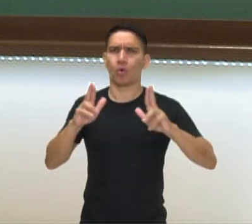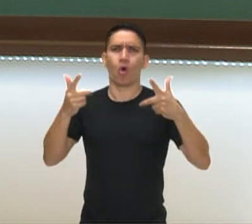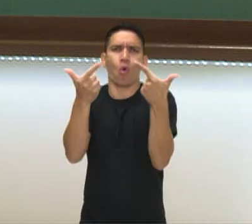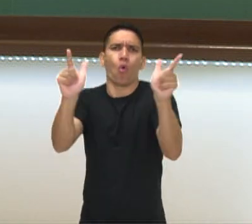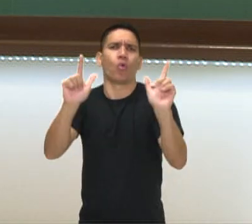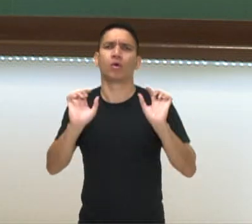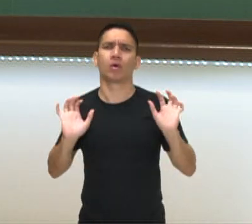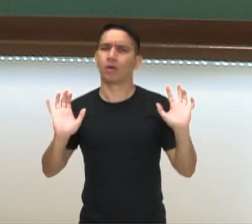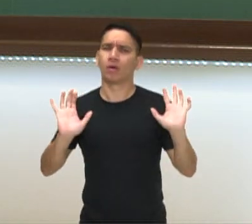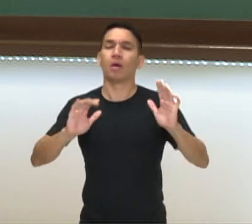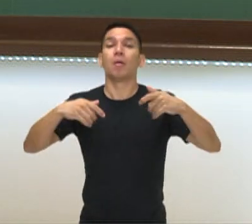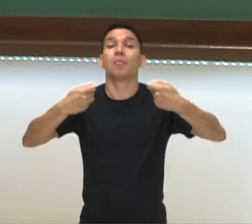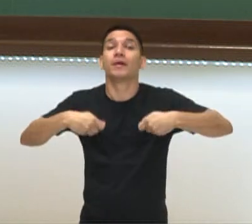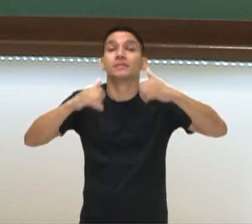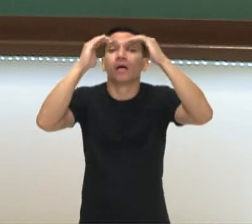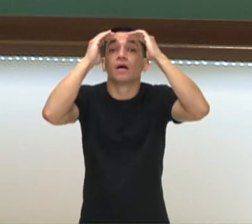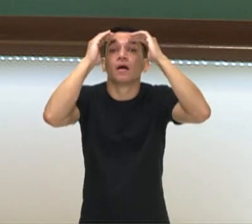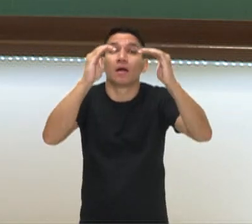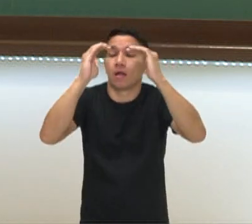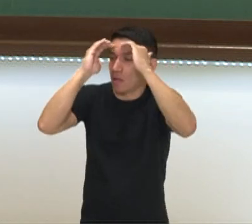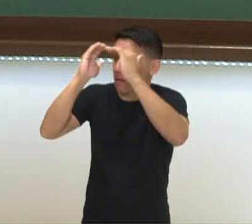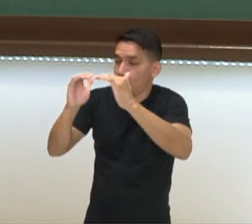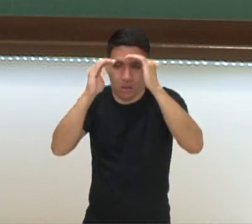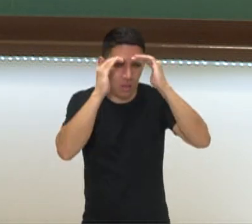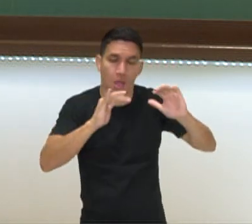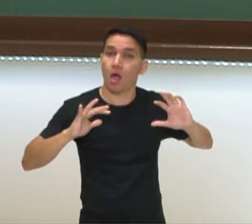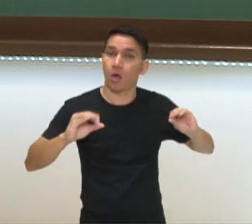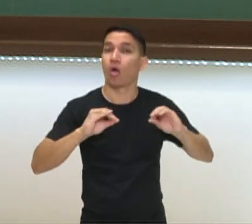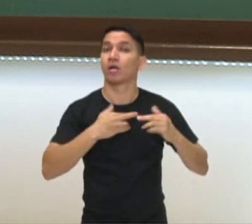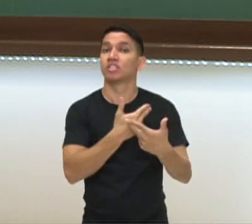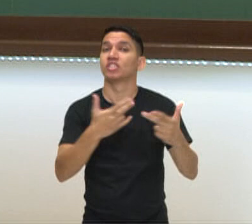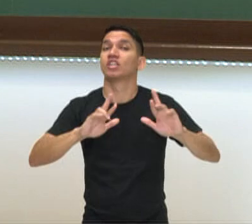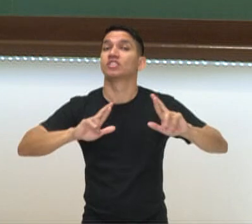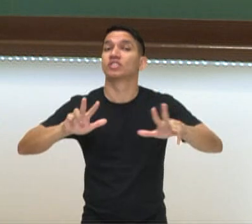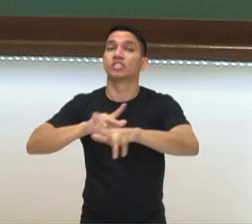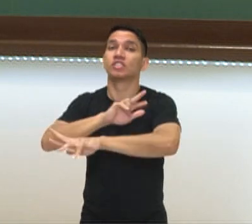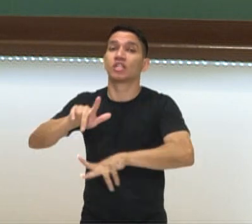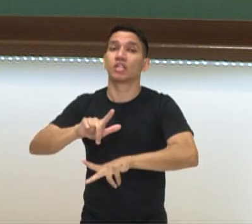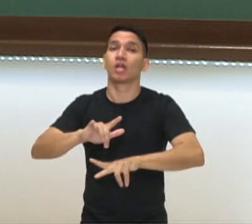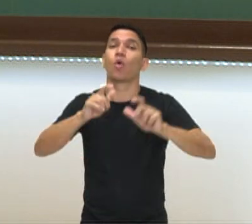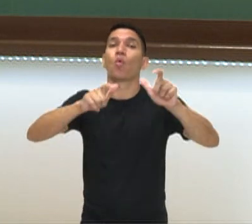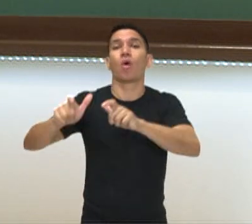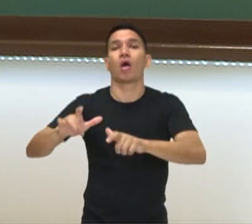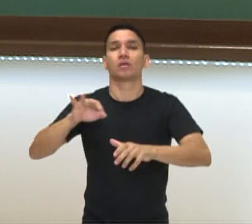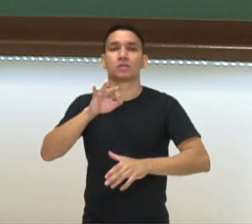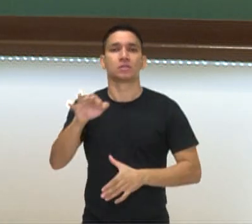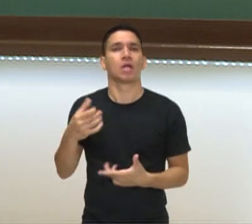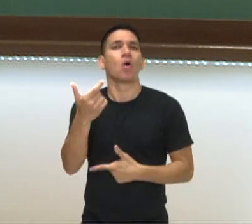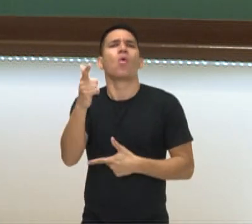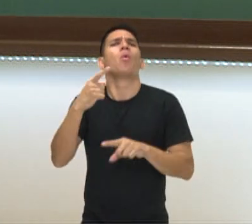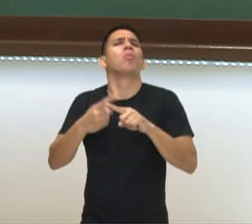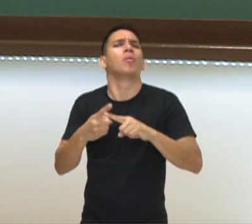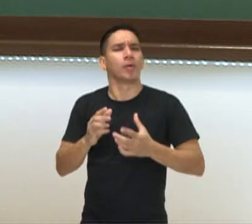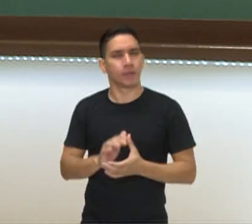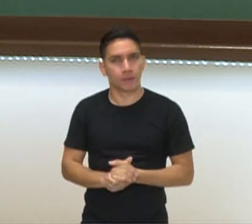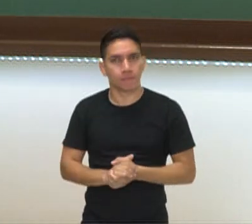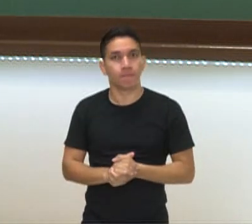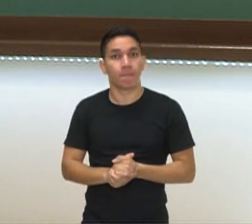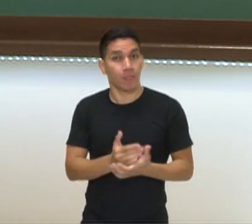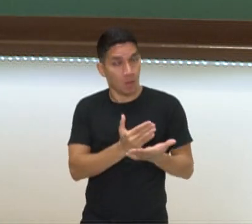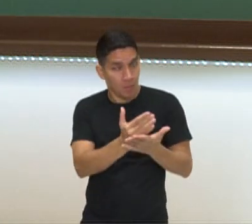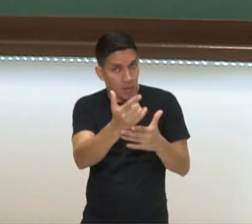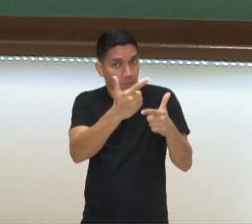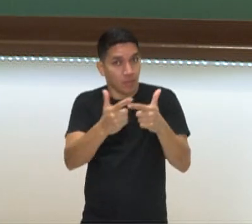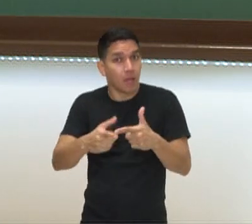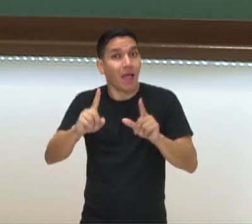religião, devemos respeitar os diferentes lugares sagrados, porque é sagrado para o outro. Trazendo a problematização inicial da nossa aula,